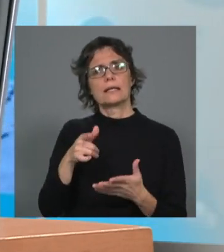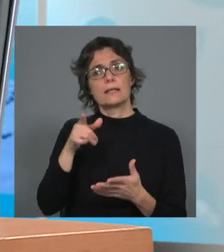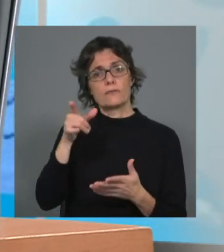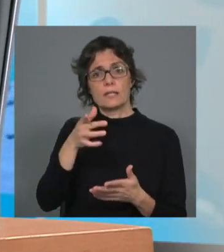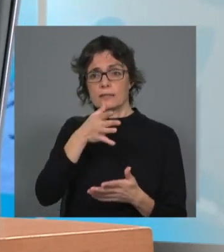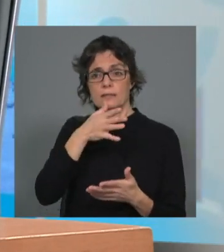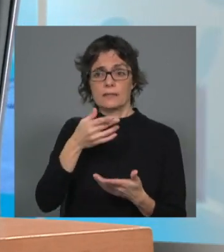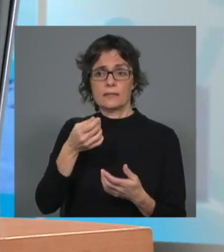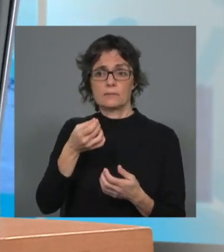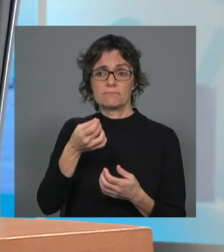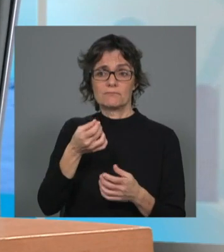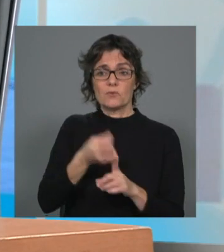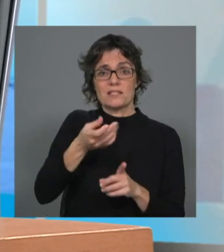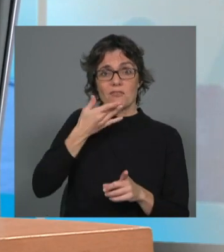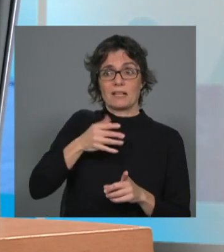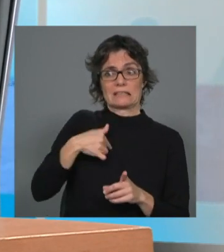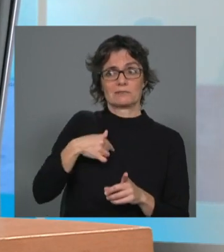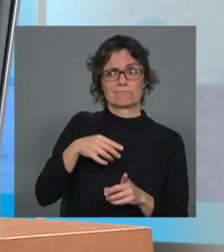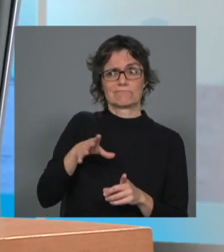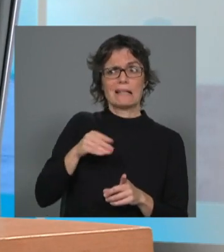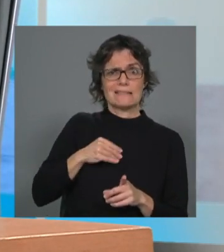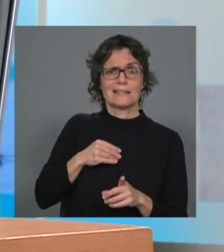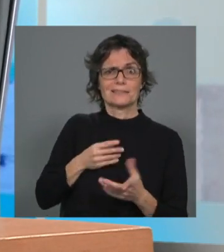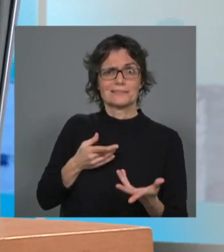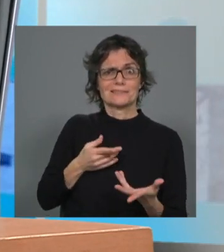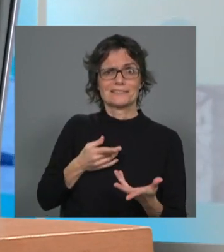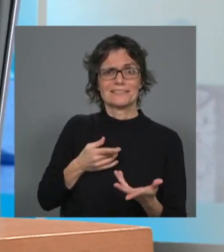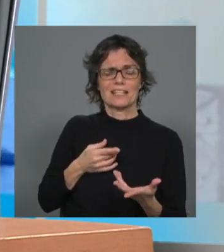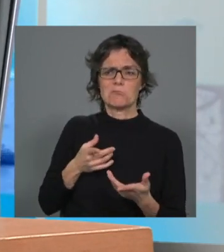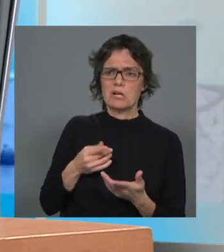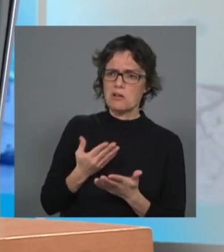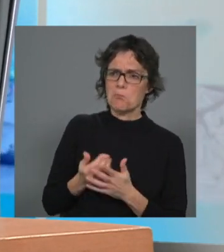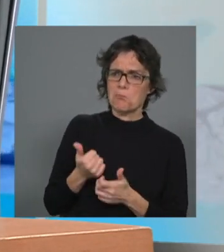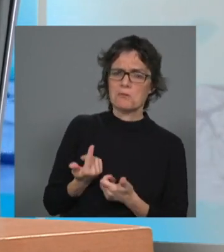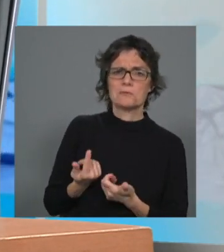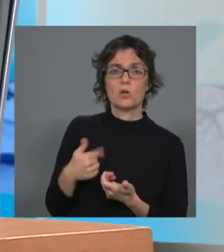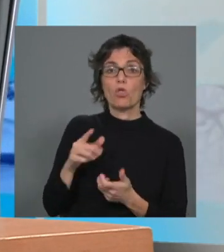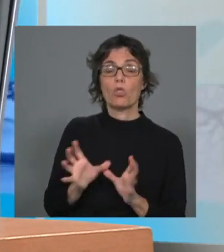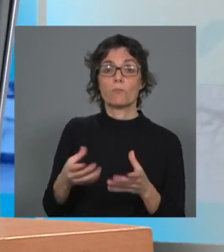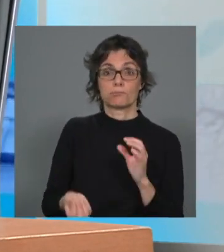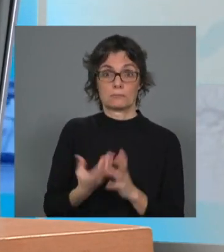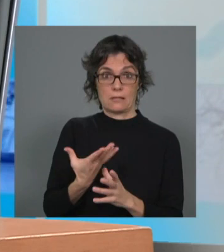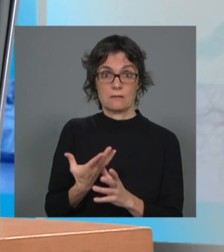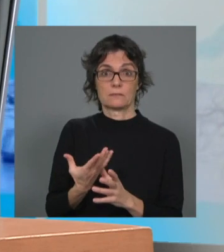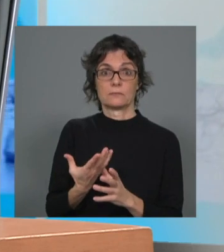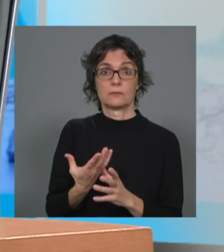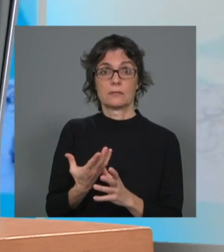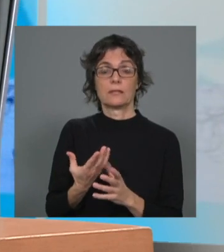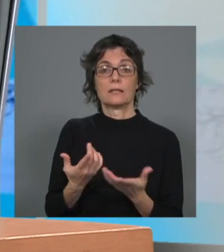proposta que eu achei realmente interessante e constituímos uma equipa